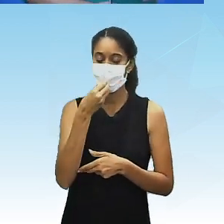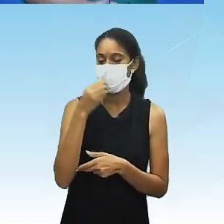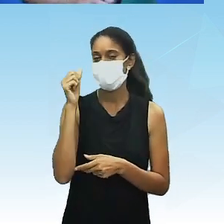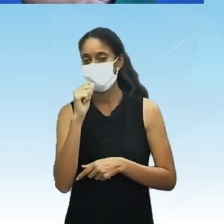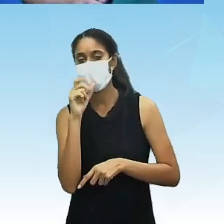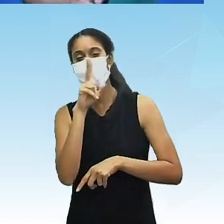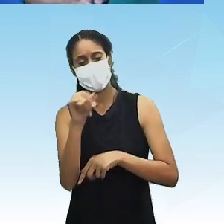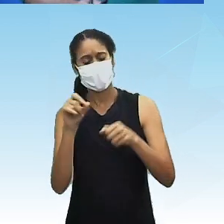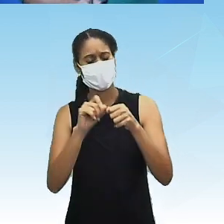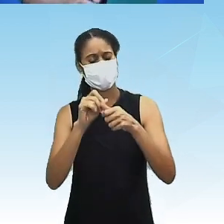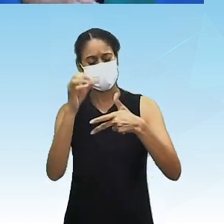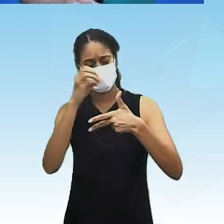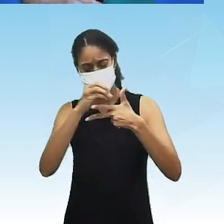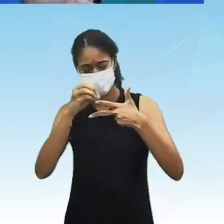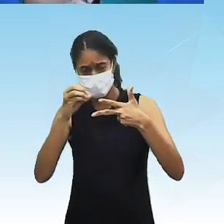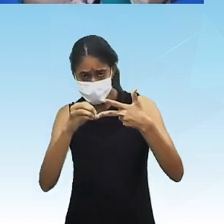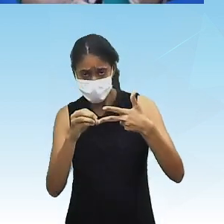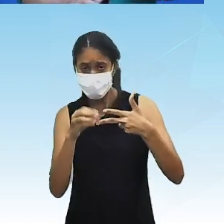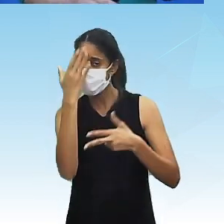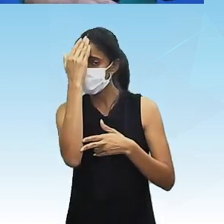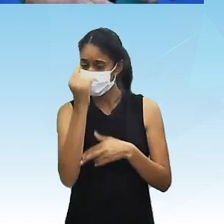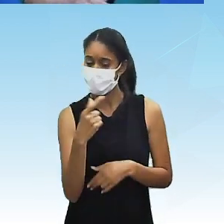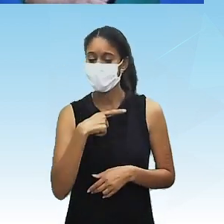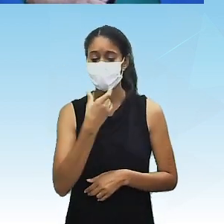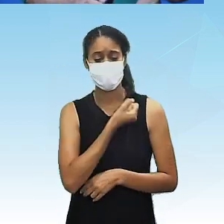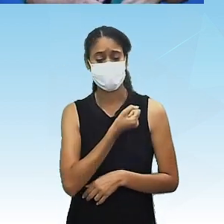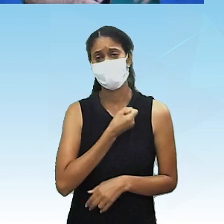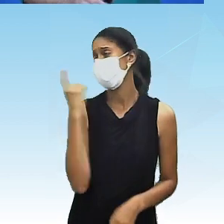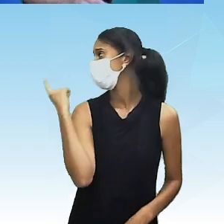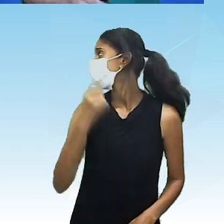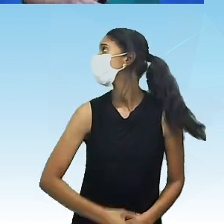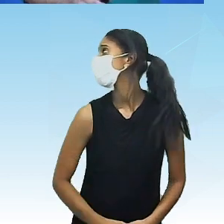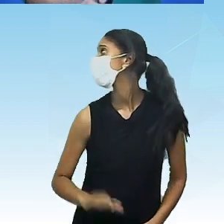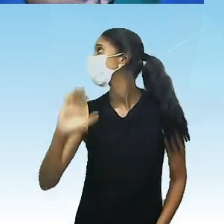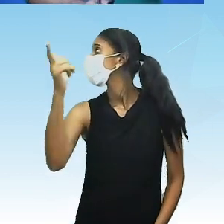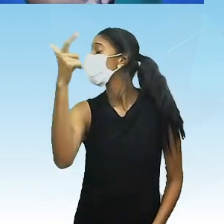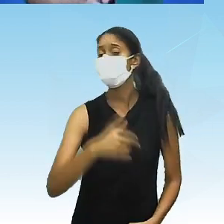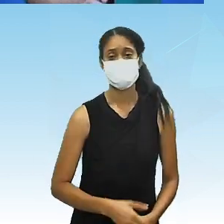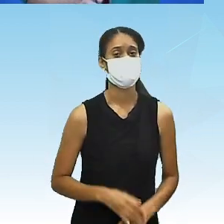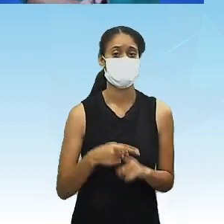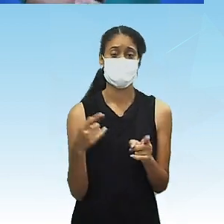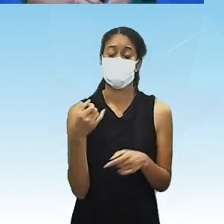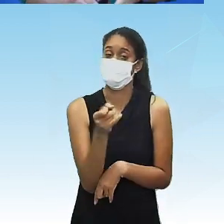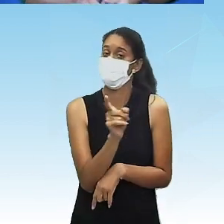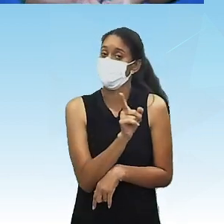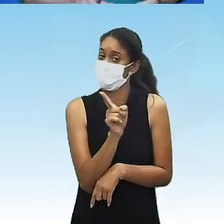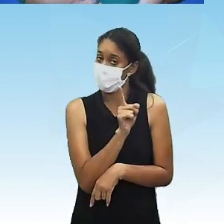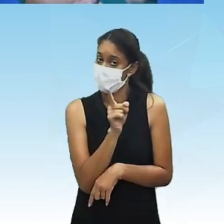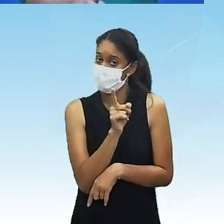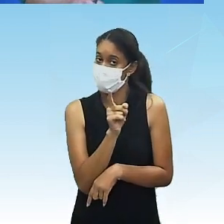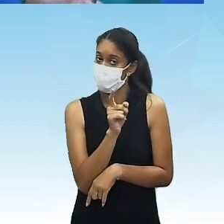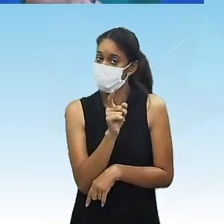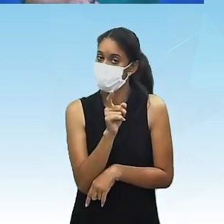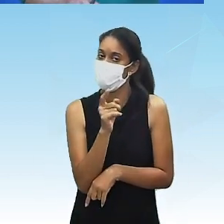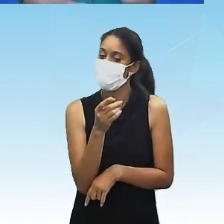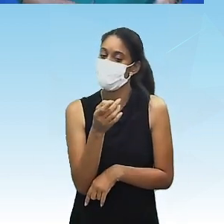ENEM, tá ligado que vai vir no ENEM esses valores. Lógico. Mas se não vier, eu te dou uma dica muito importante na outra tela. Olha só